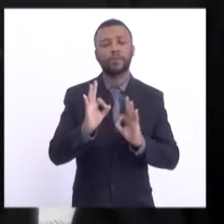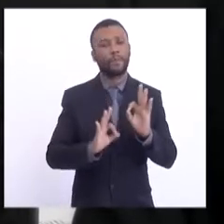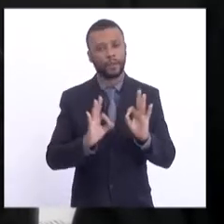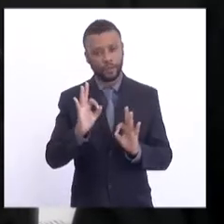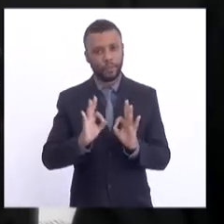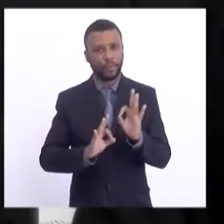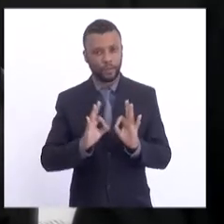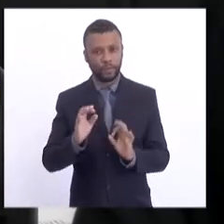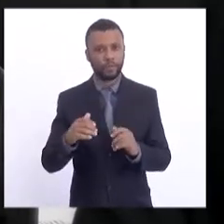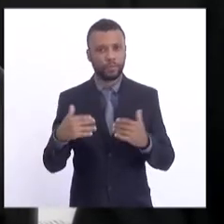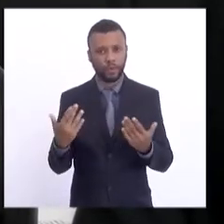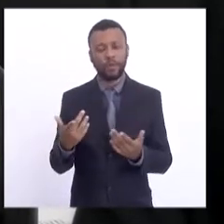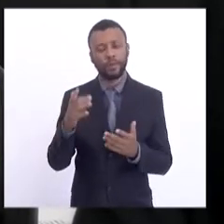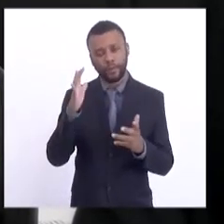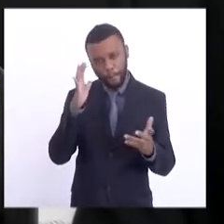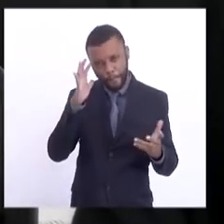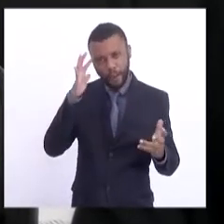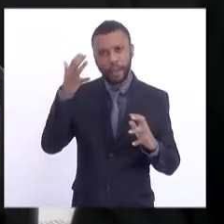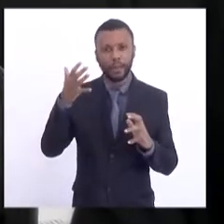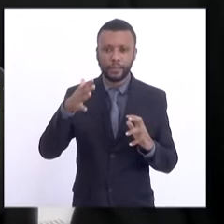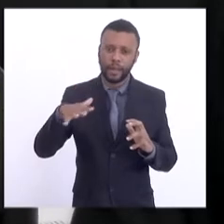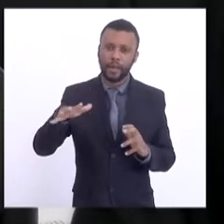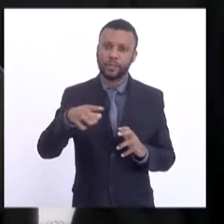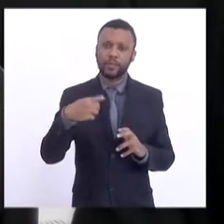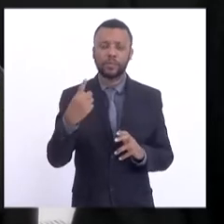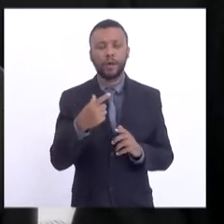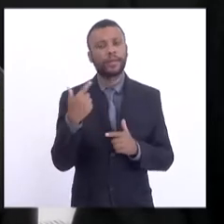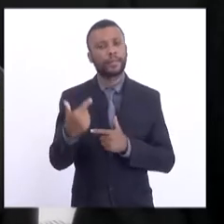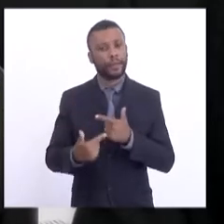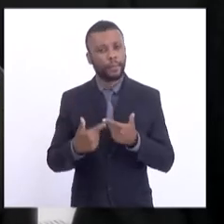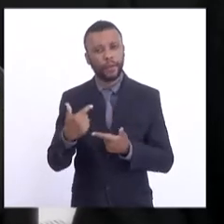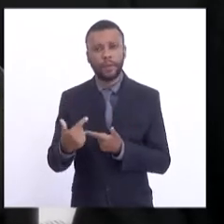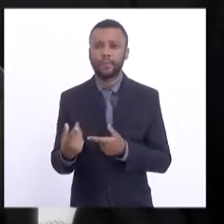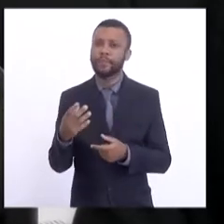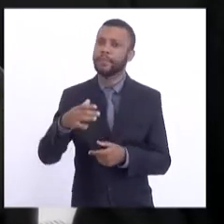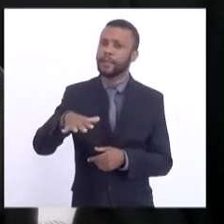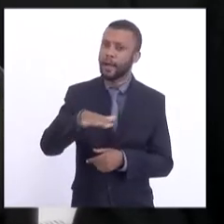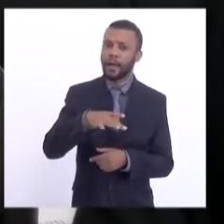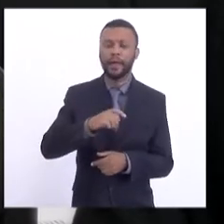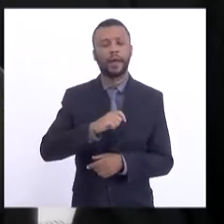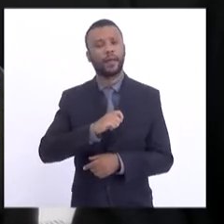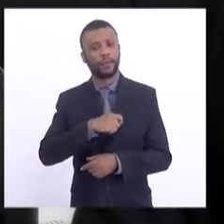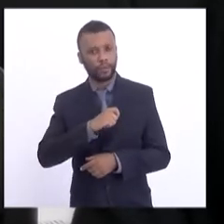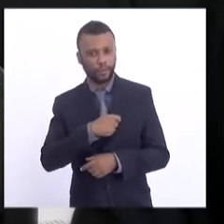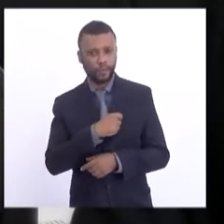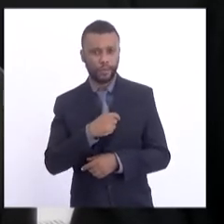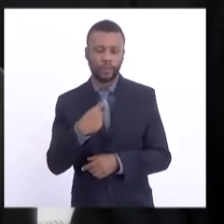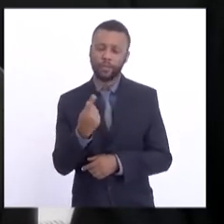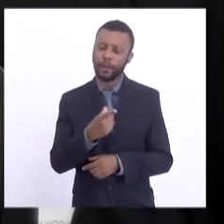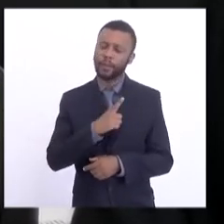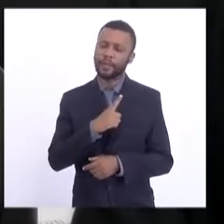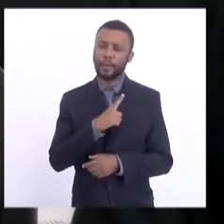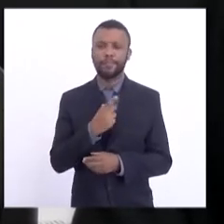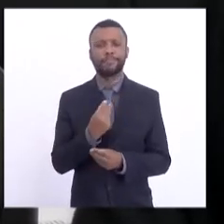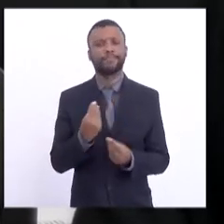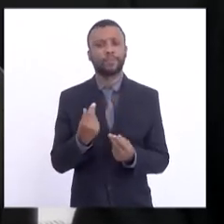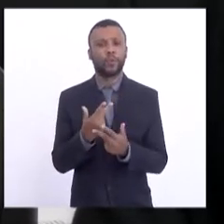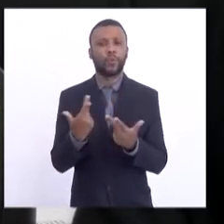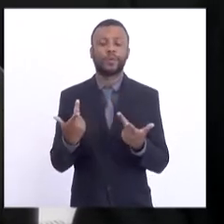e essa é uma realidade que nós que trabalhamos em auditoria já há algum tempo temos que isso é muito